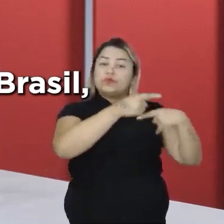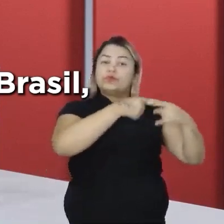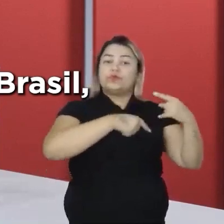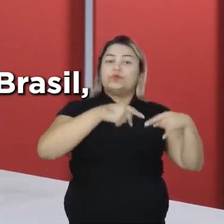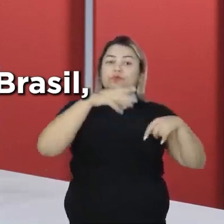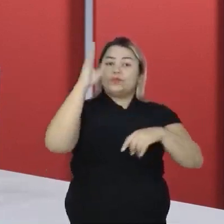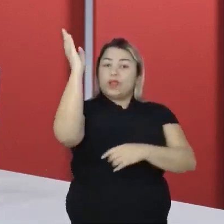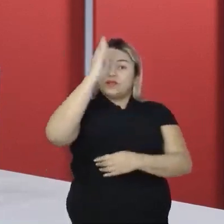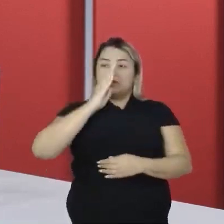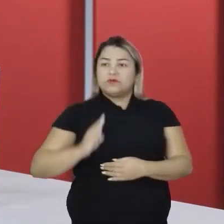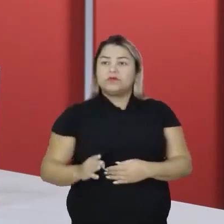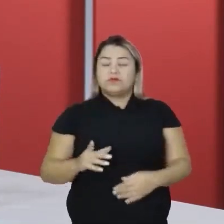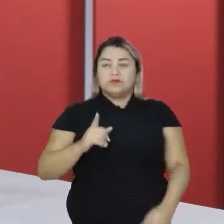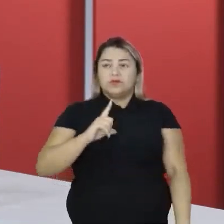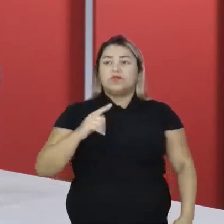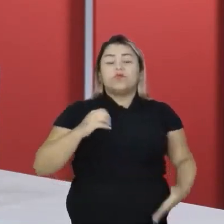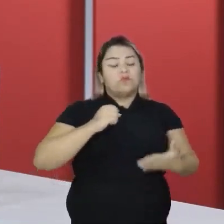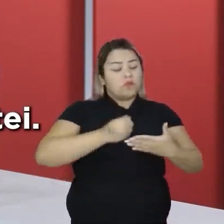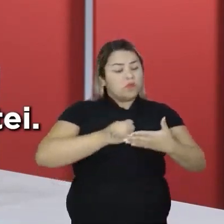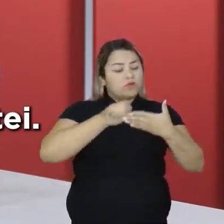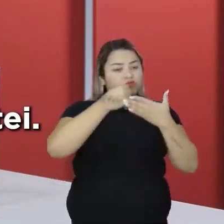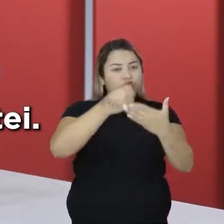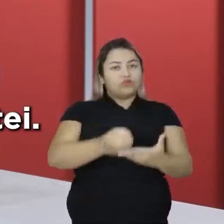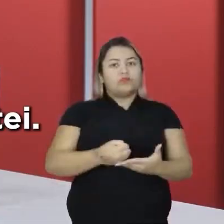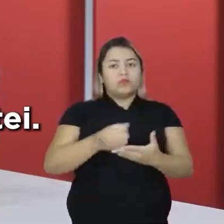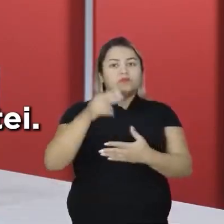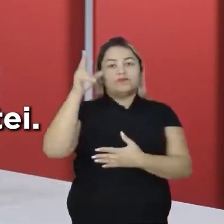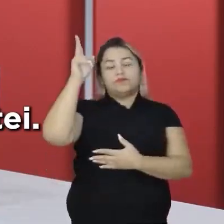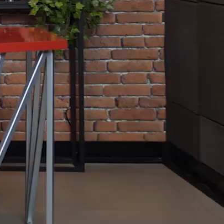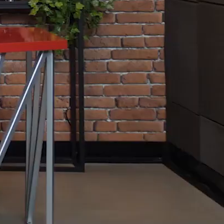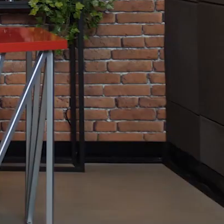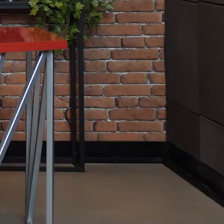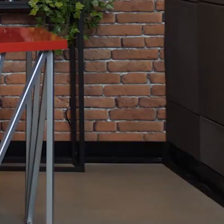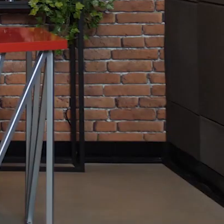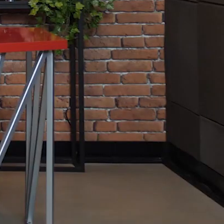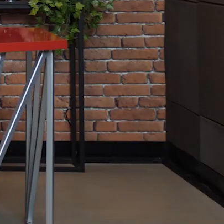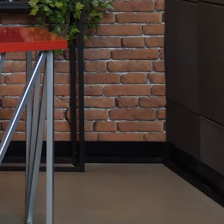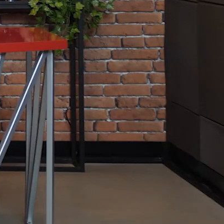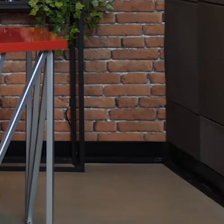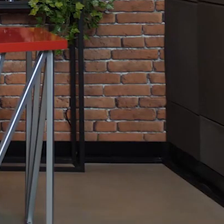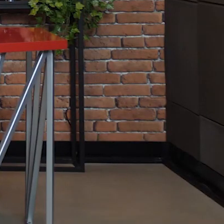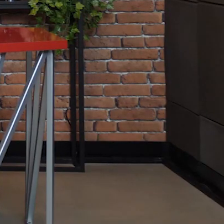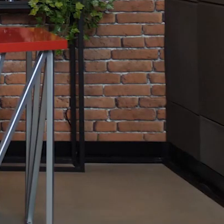eu decidi que eu quero dar minha contribuição nessa história, entendeu? E por isso eu voltei.